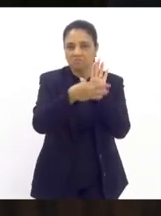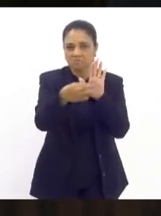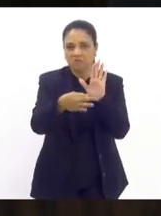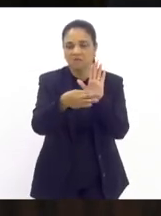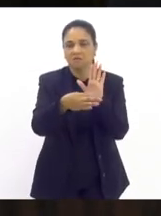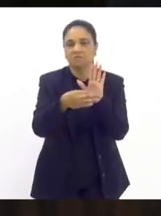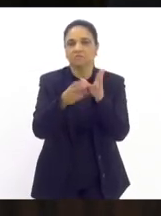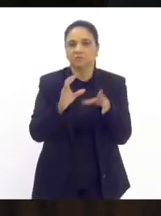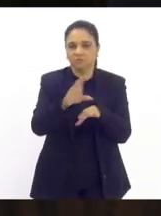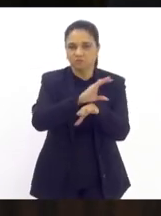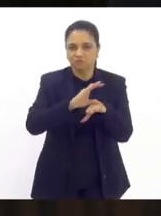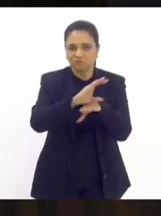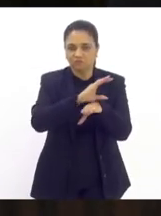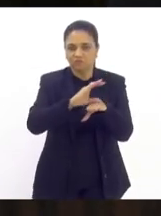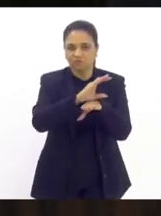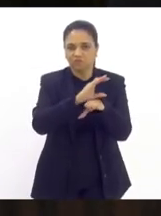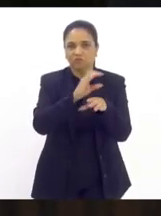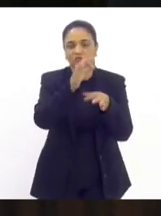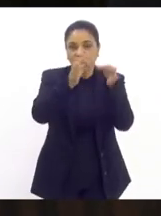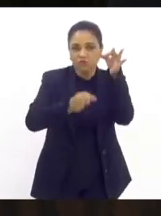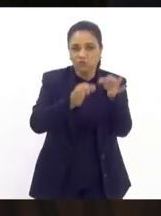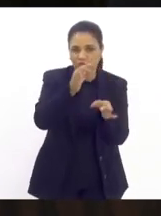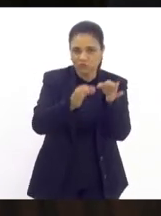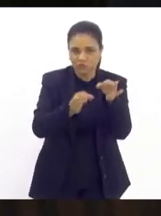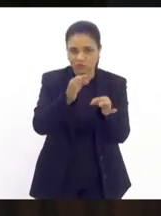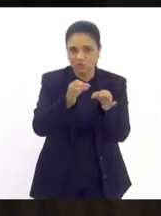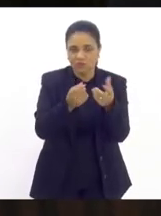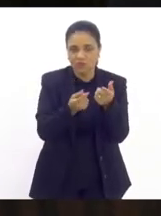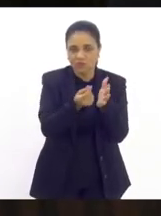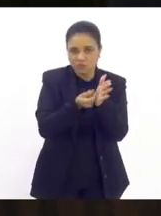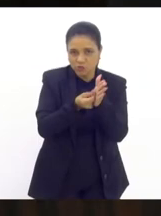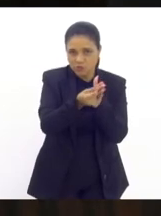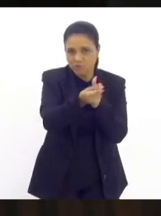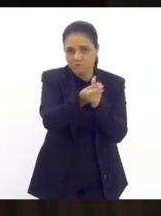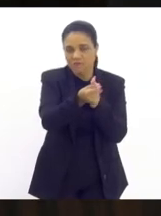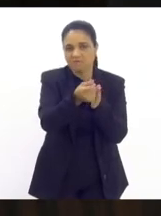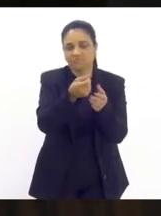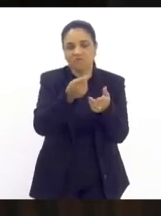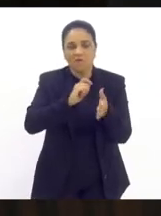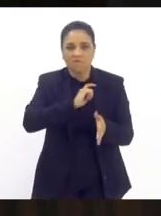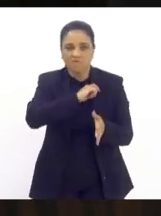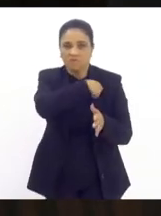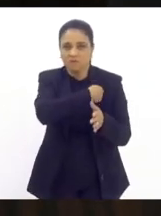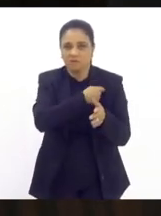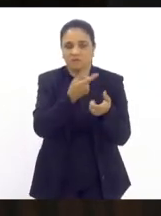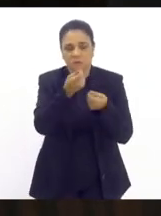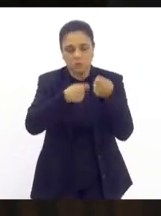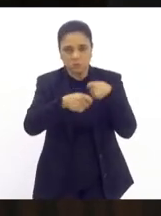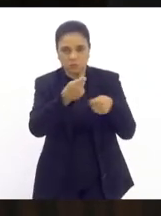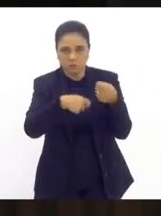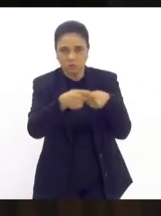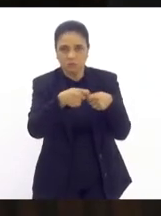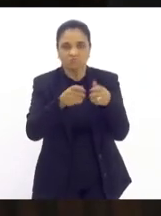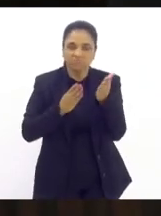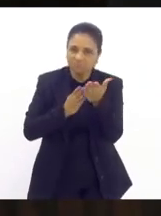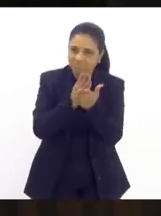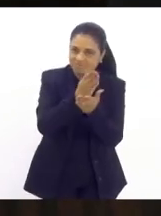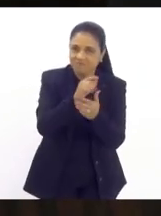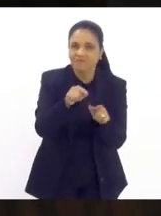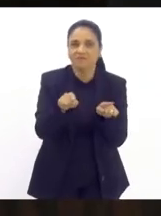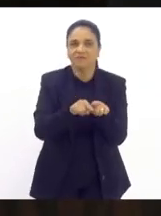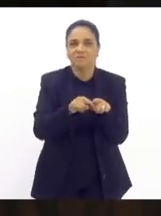constituição e Justiça de orçamento finança fiscalização financeira e controle favorável